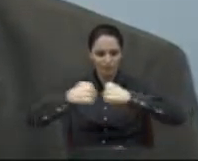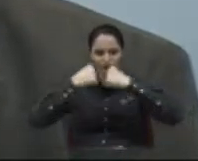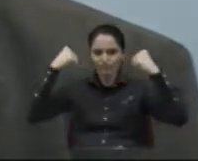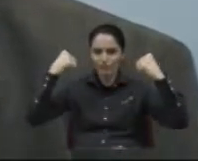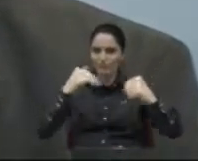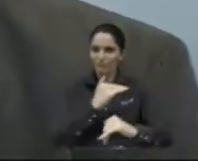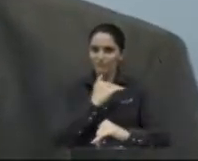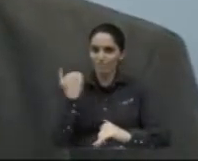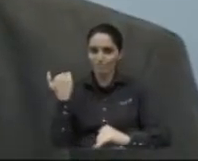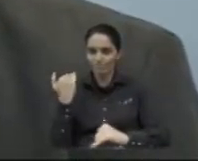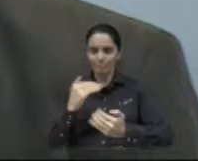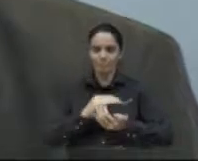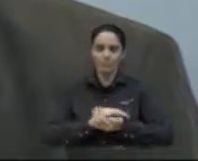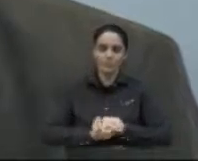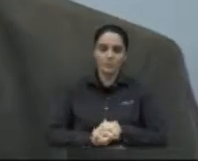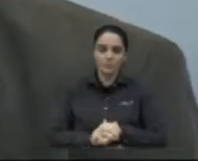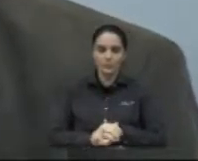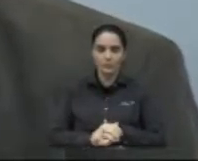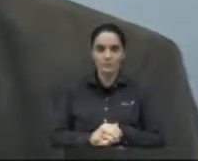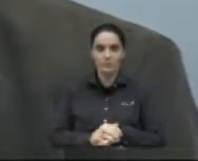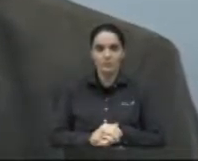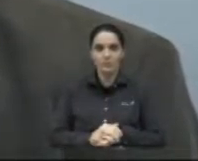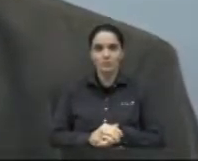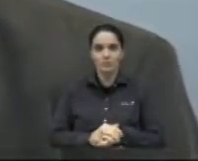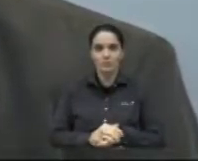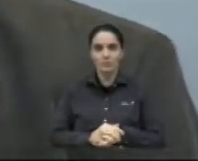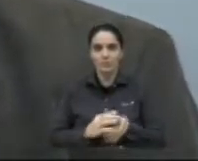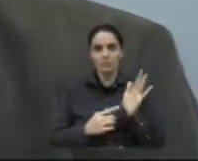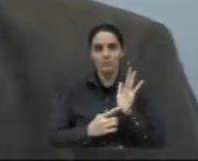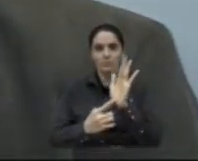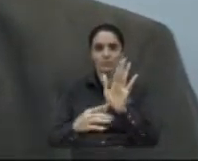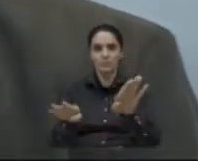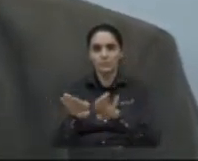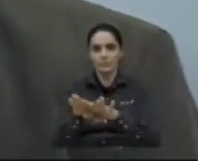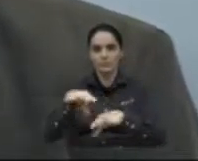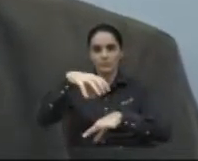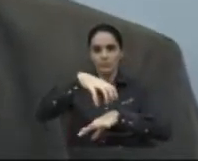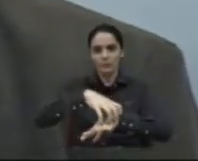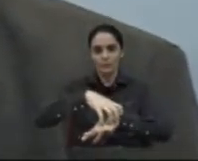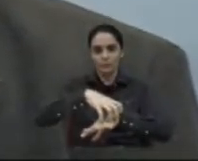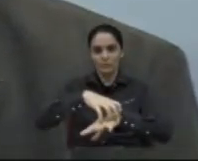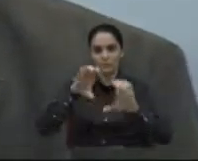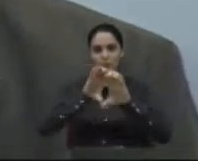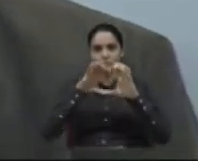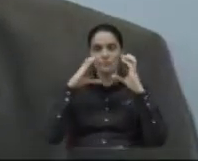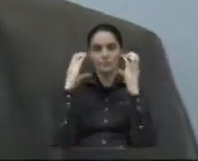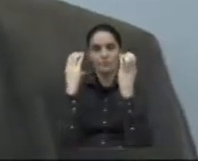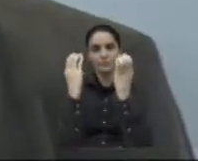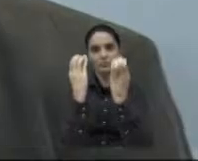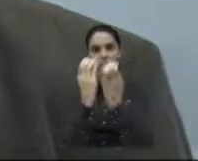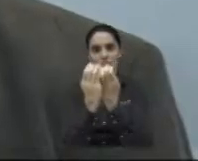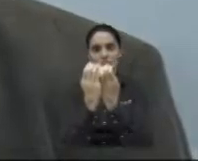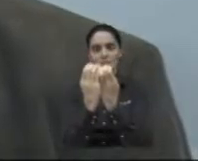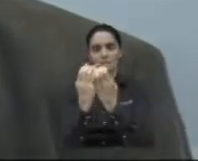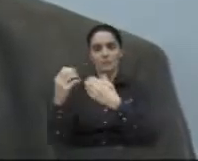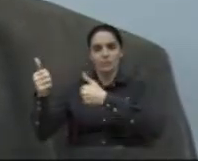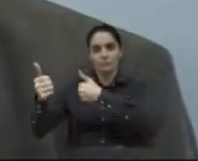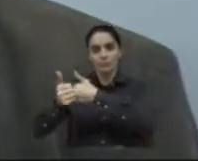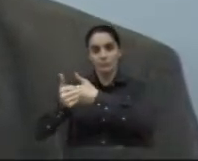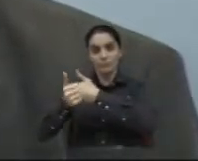ele se foi. E a gente indicou também ali o Centro Comunitário do Parque Nacional das Dores, que é muito próximo da casa dele, como ele